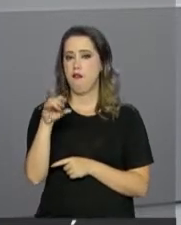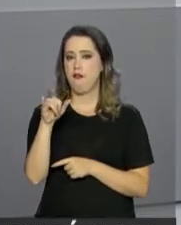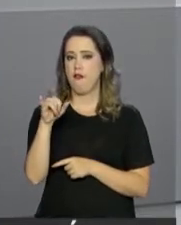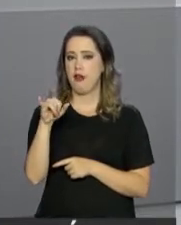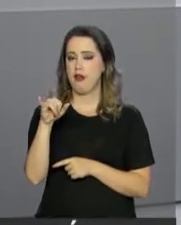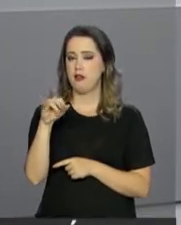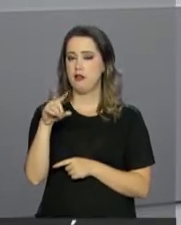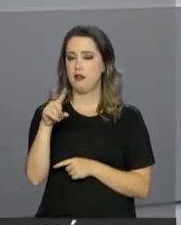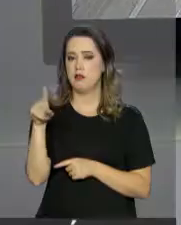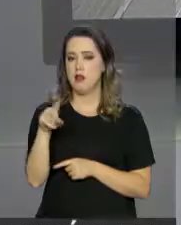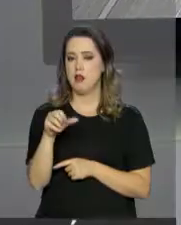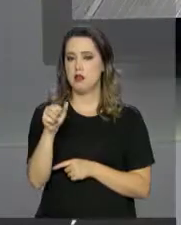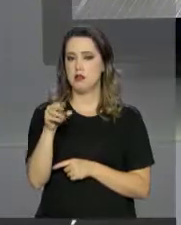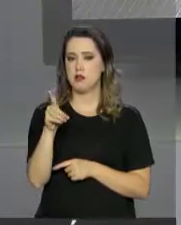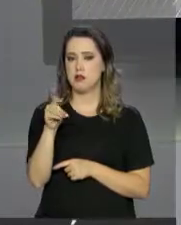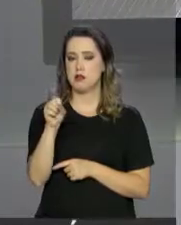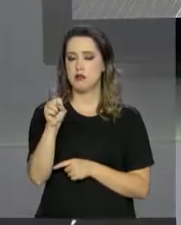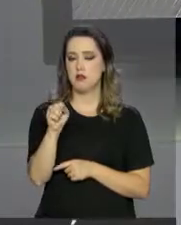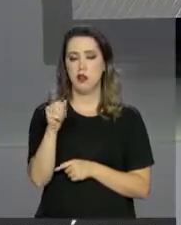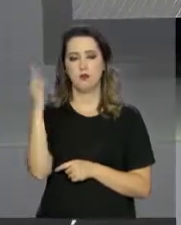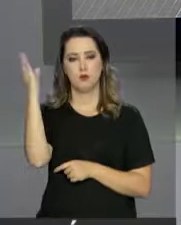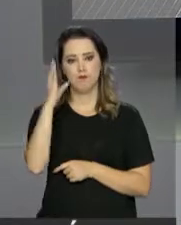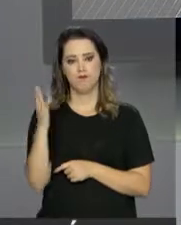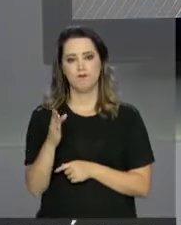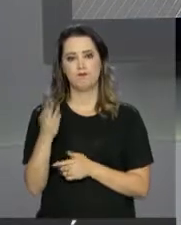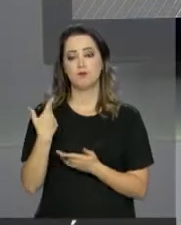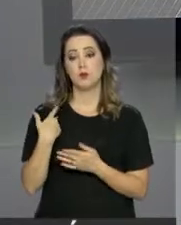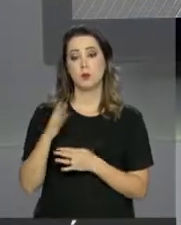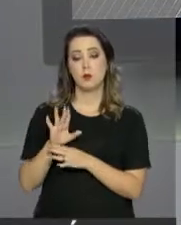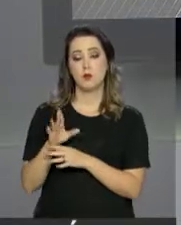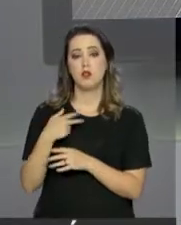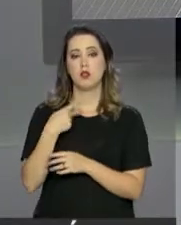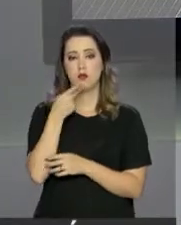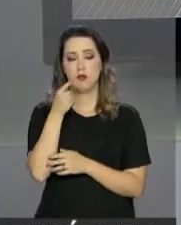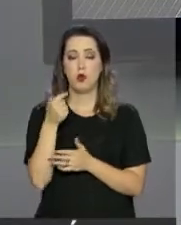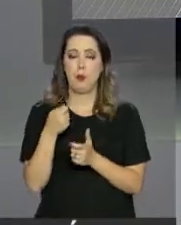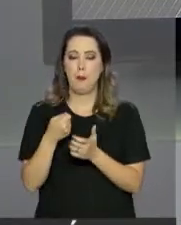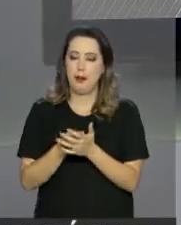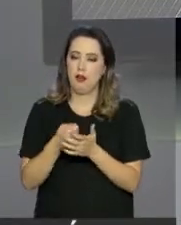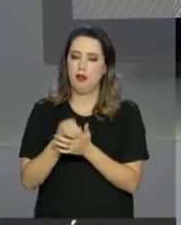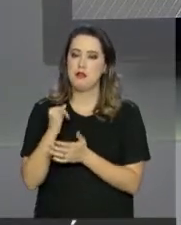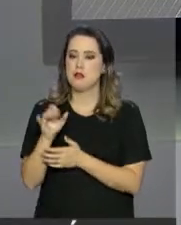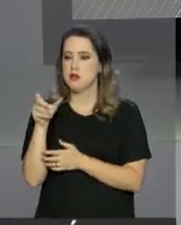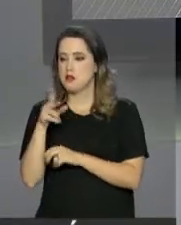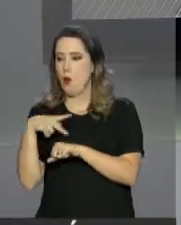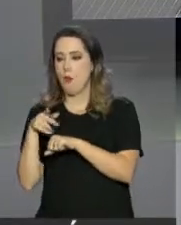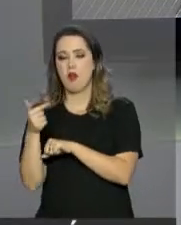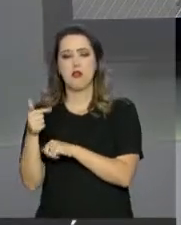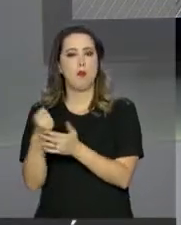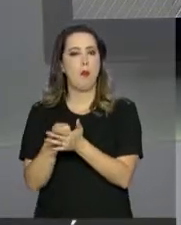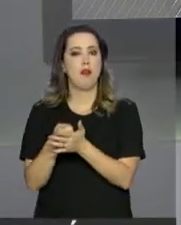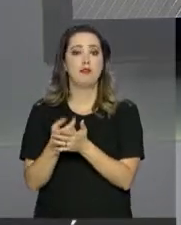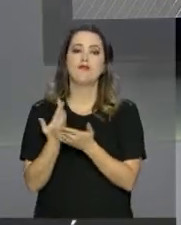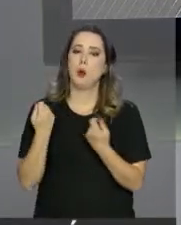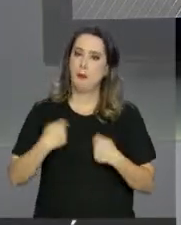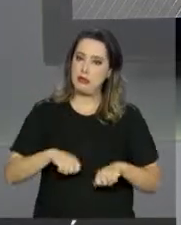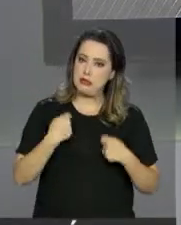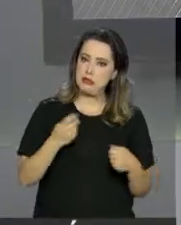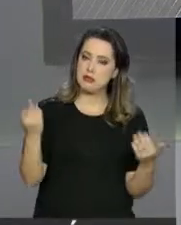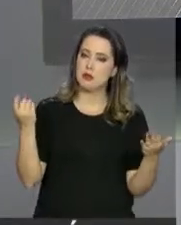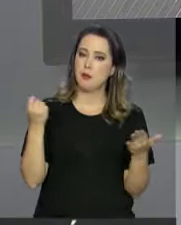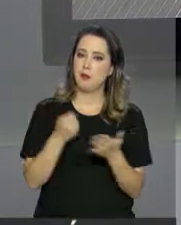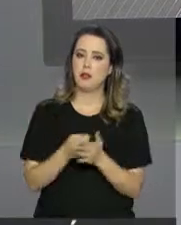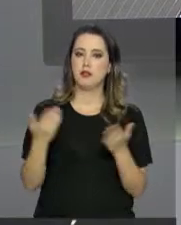brasileiro assim a falta de pagamento dos empréstimos os que financiaram serviços e obras de empreiteiras brasileiras no exterior